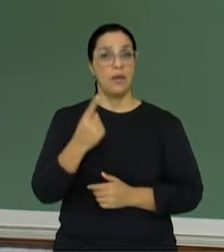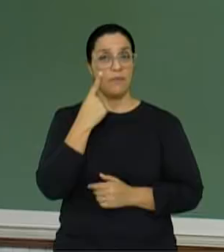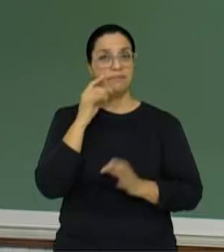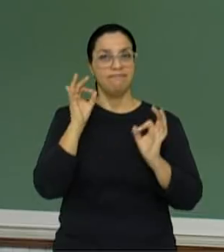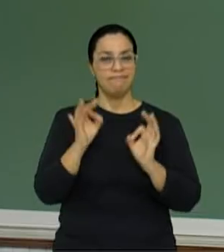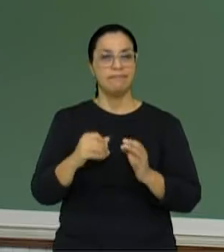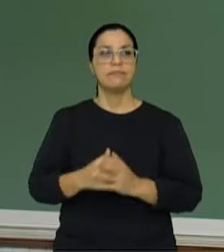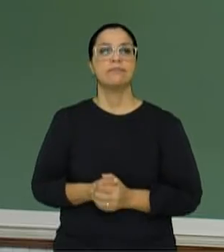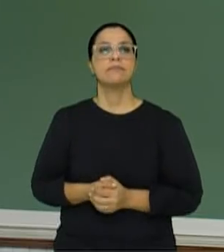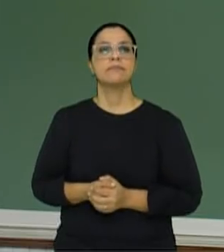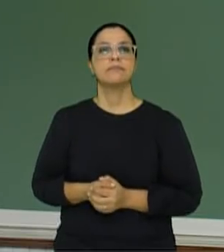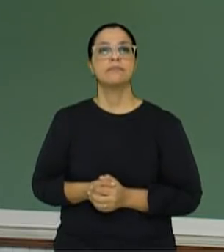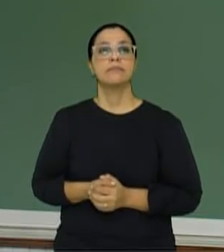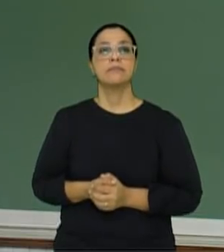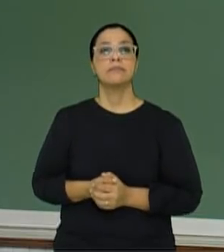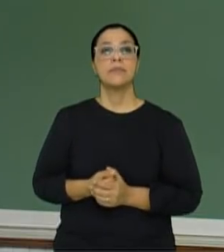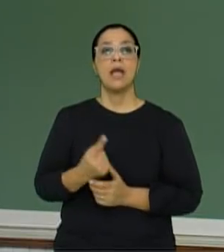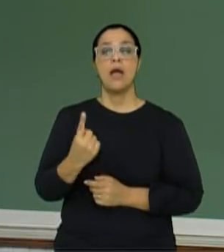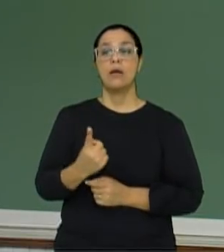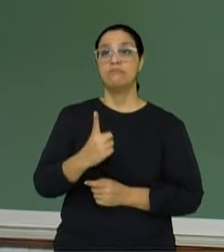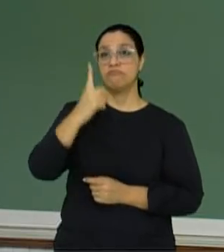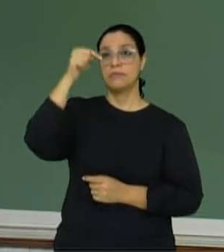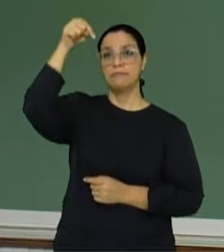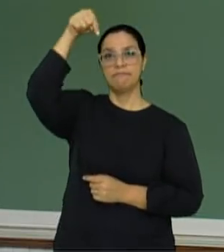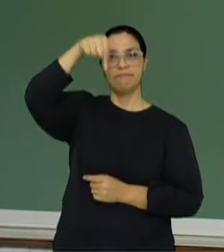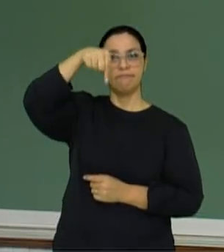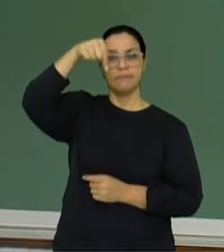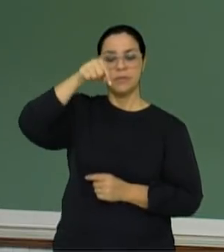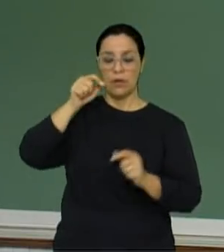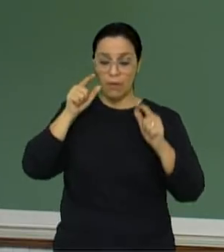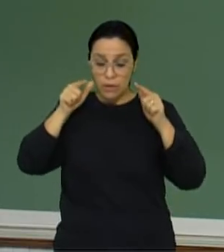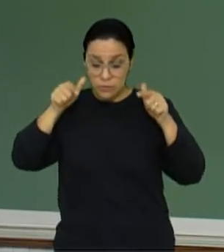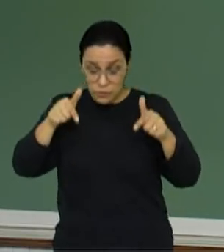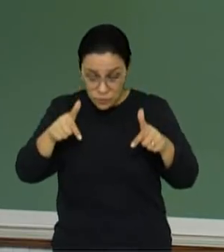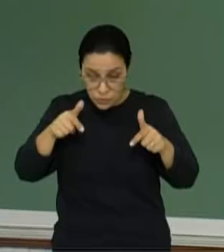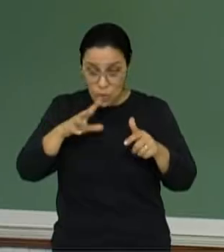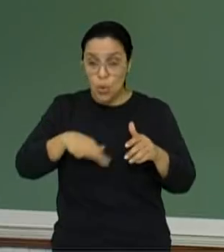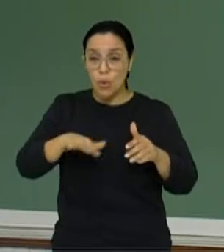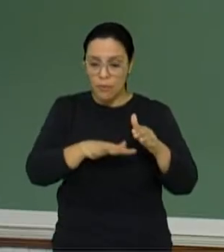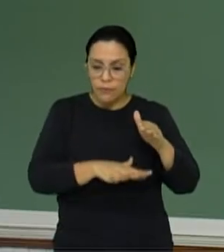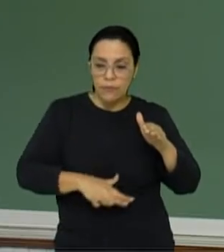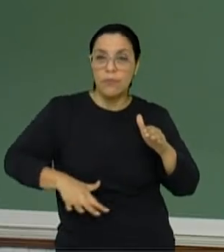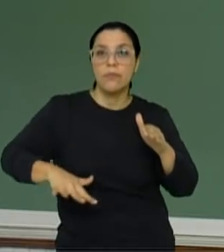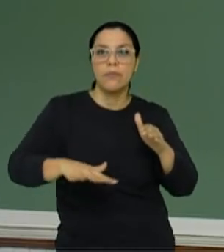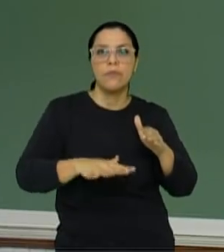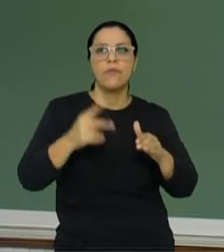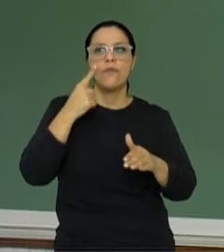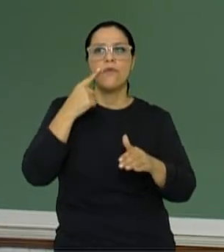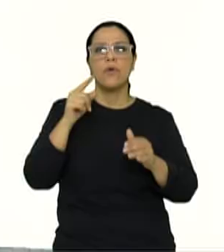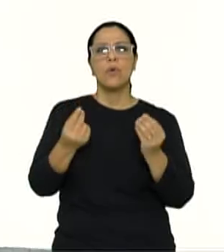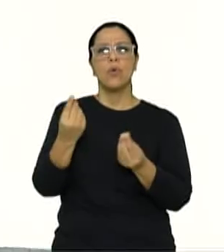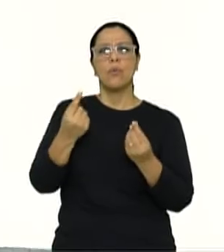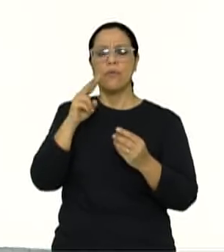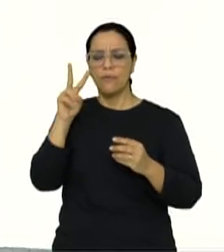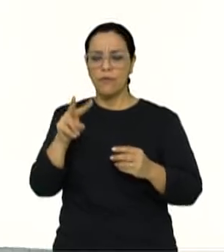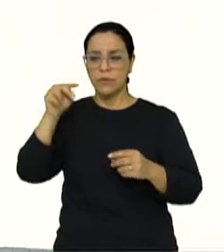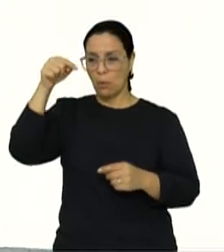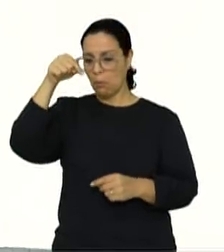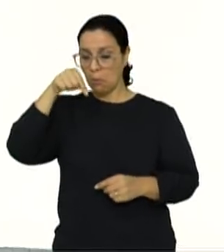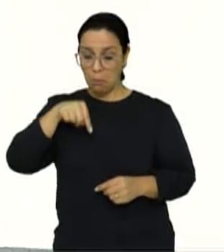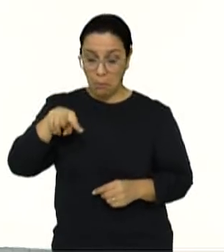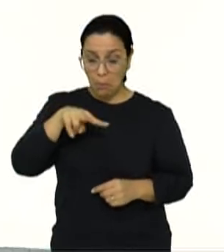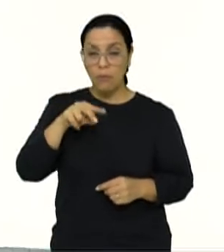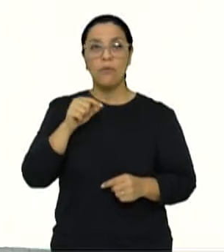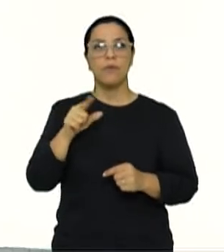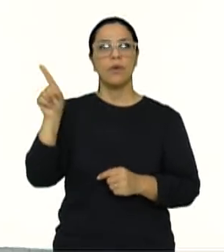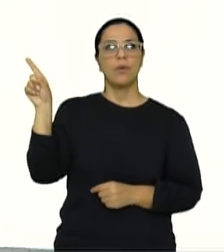Beleza? Certo? E aí nós também temos a vista superior, que é olhando de cima para baixo. O que a gente enxerga olhando de cima para